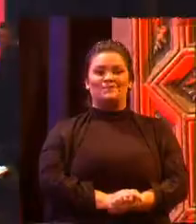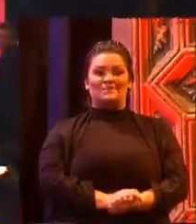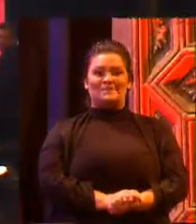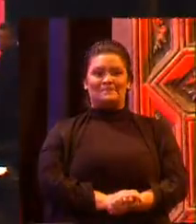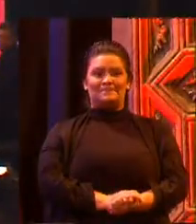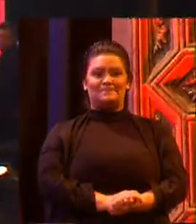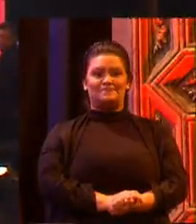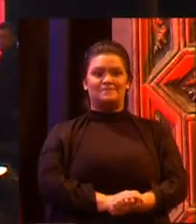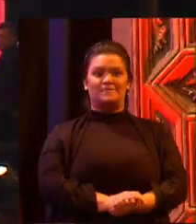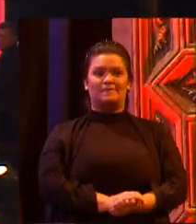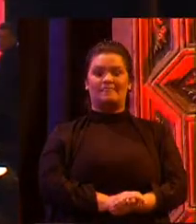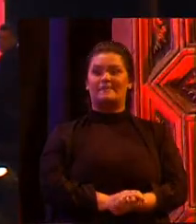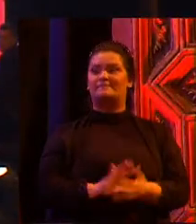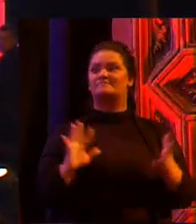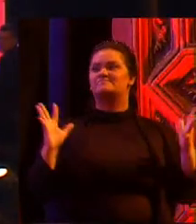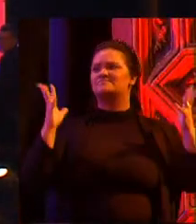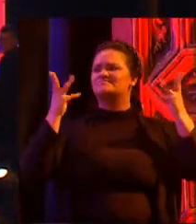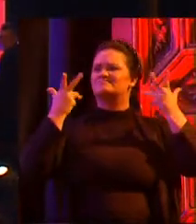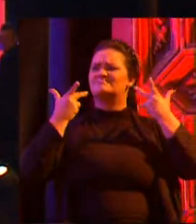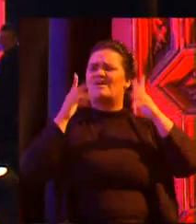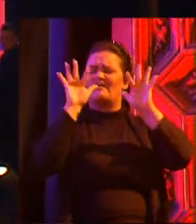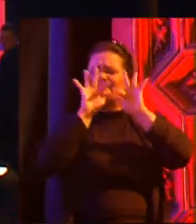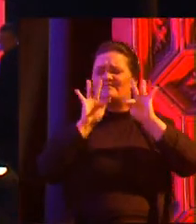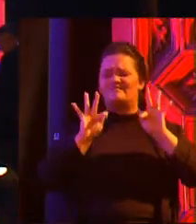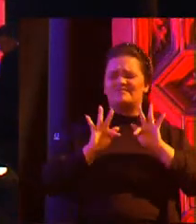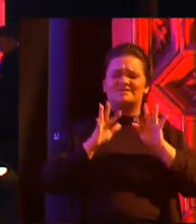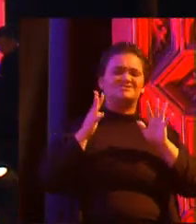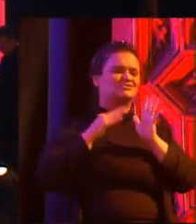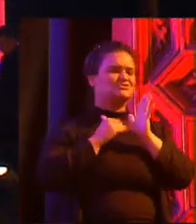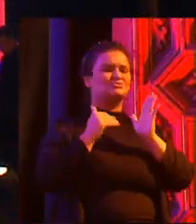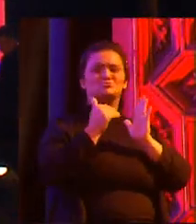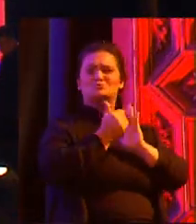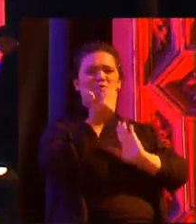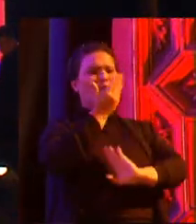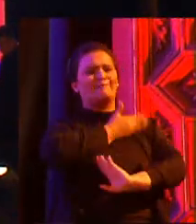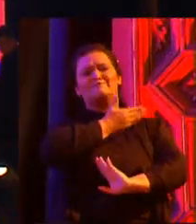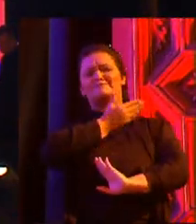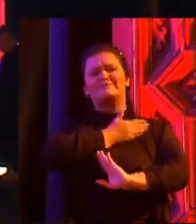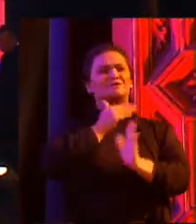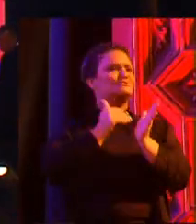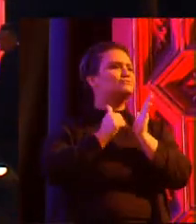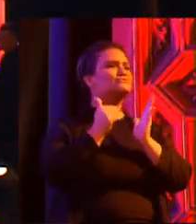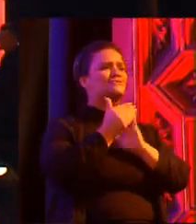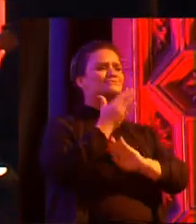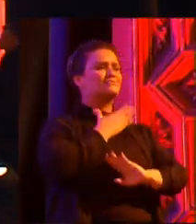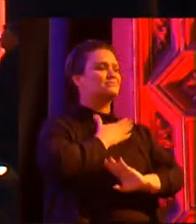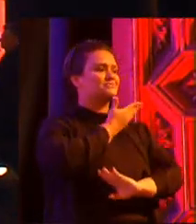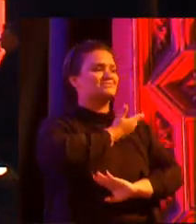Ai, que maravilha. Ai, eu tô feliz desde o jeito que tá ganhando. Tudo que é amigo. Todo mundo tá aí, amigo.